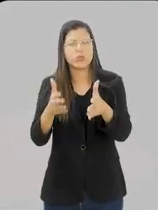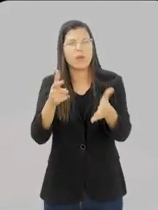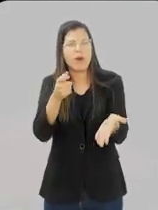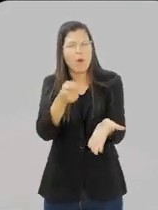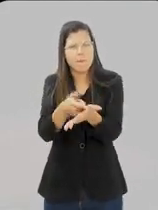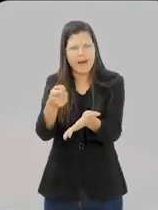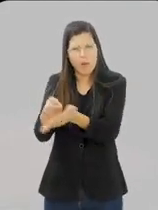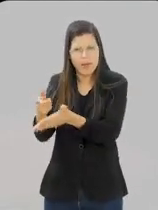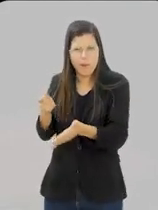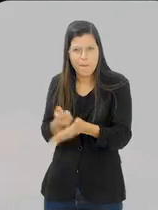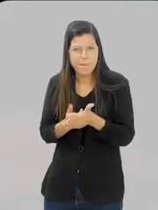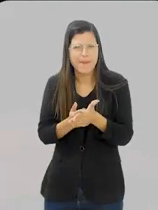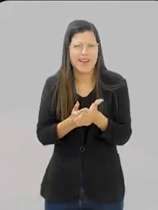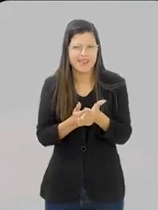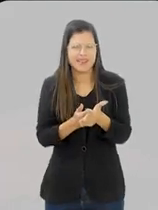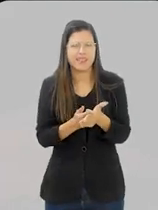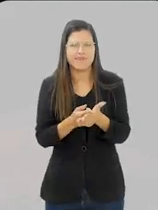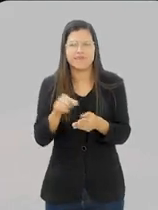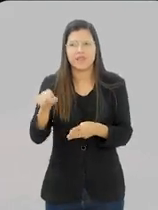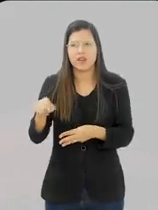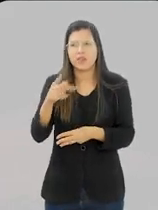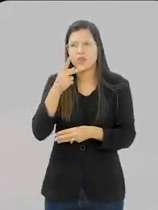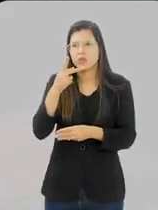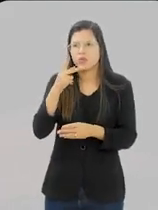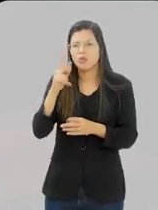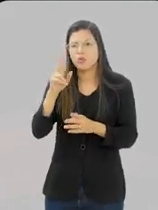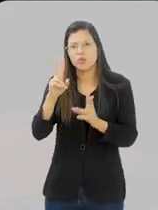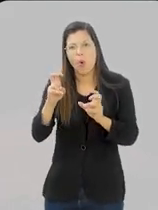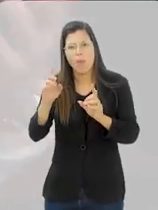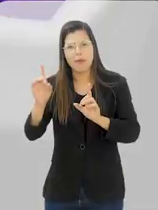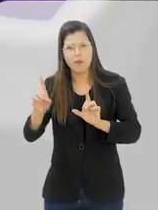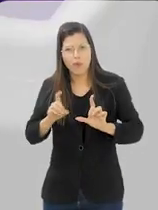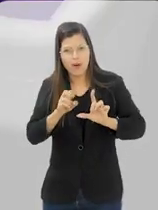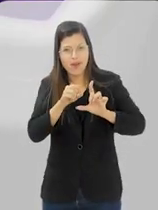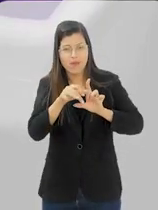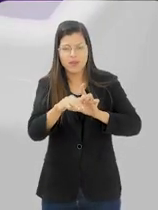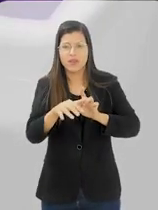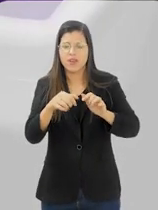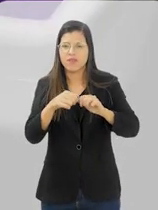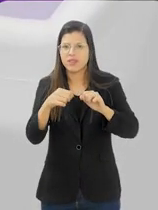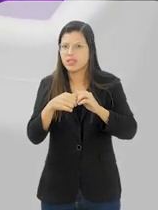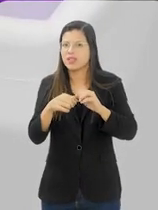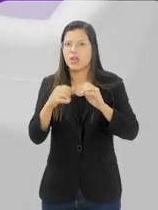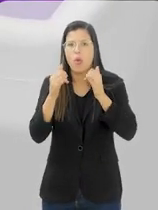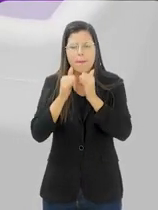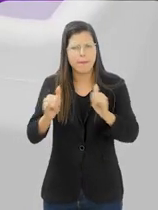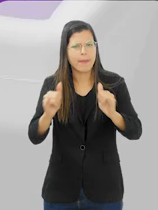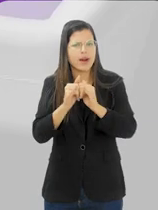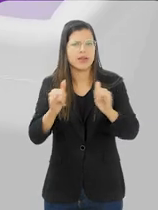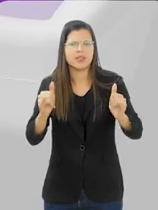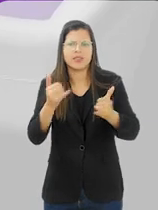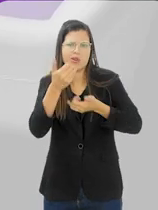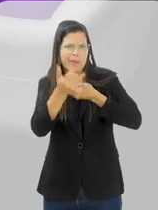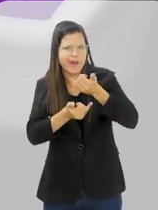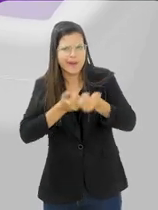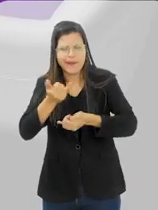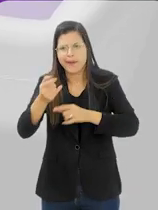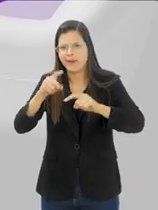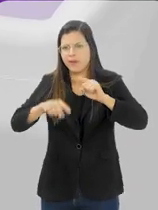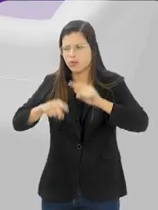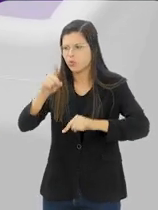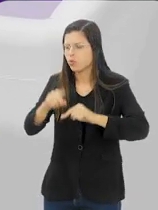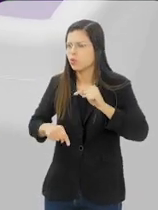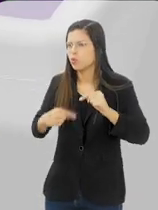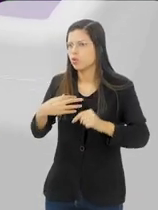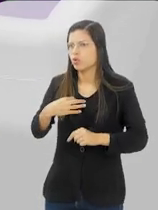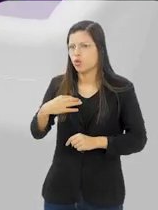ao consumo, né? O Dr. Daniel falou também sobre os influenciadores fazendo propagandas de outras coisas, de milhares de coisas, de brinquedo, de roupa,